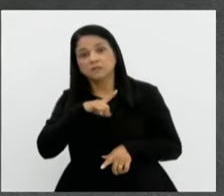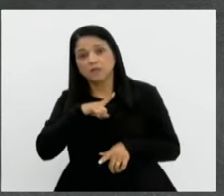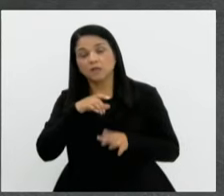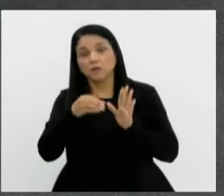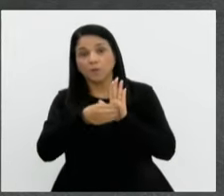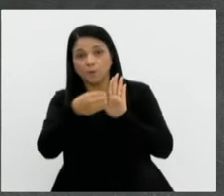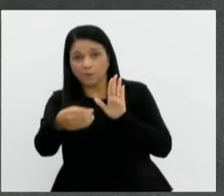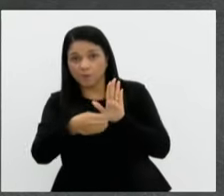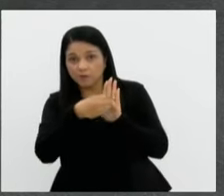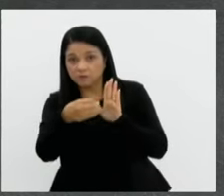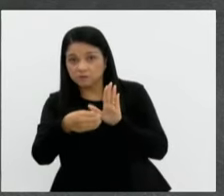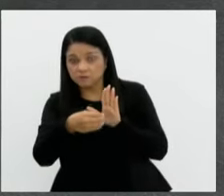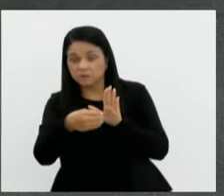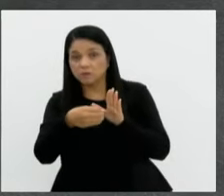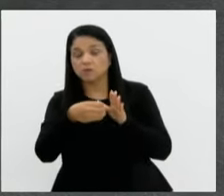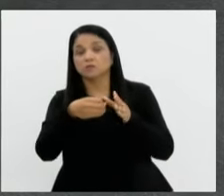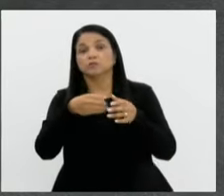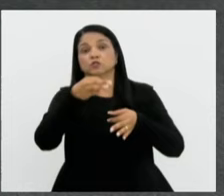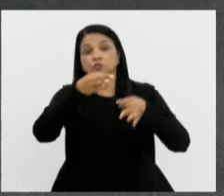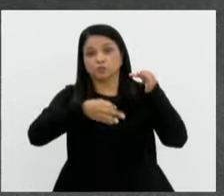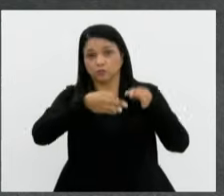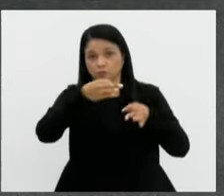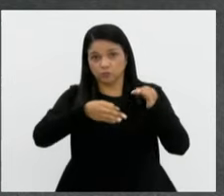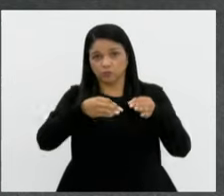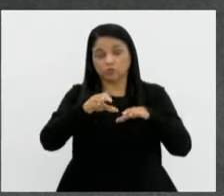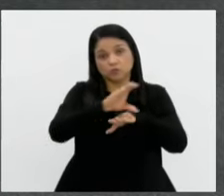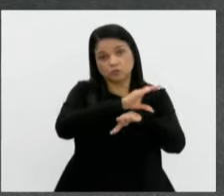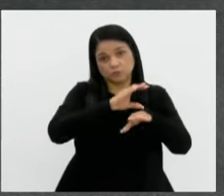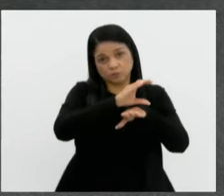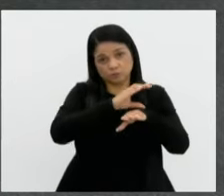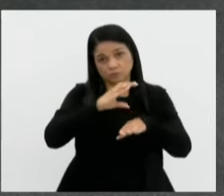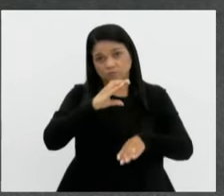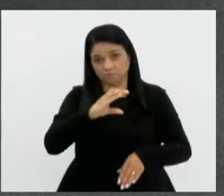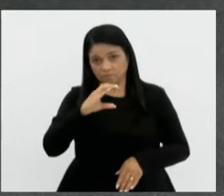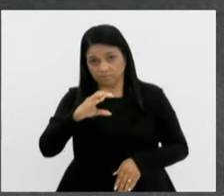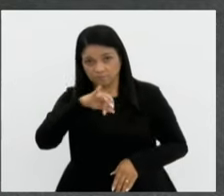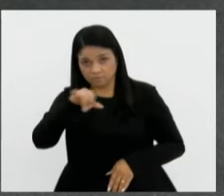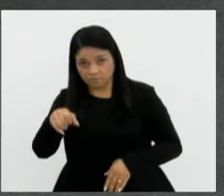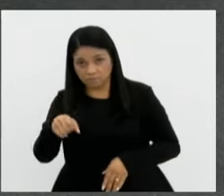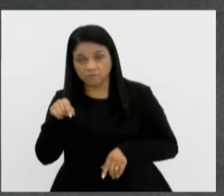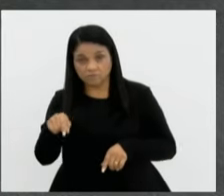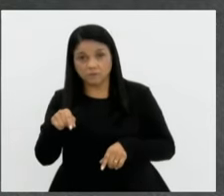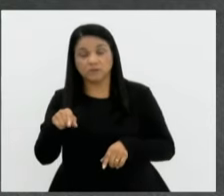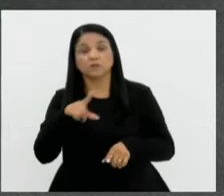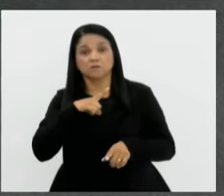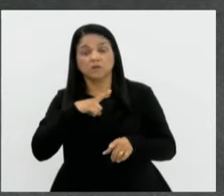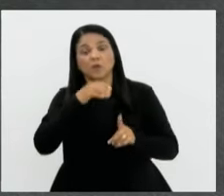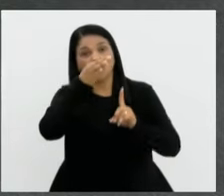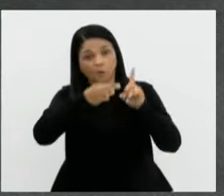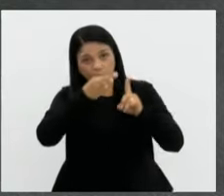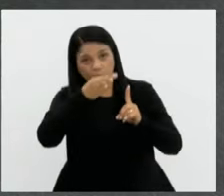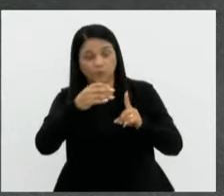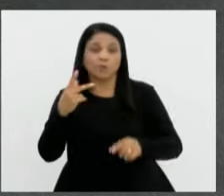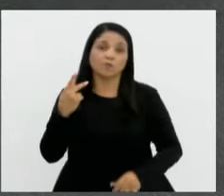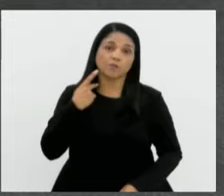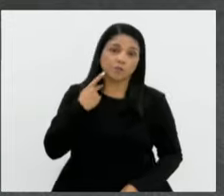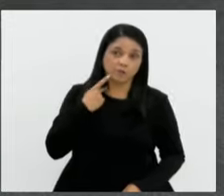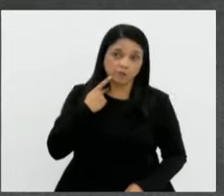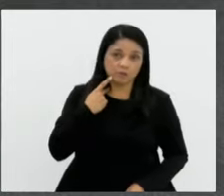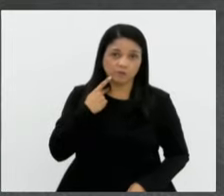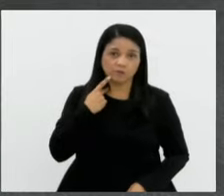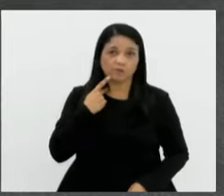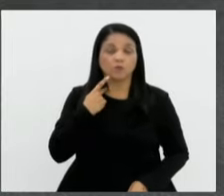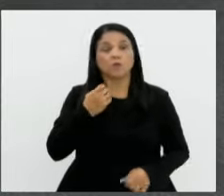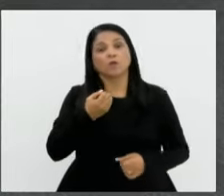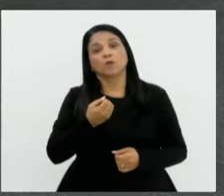parecer jurídico a partir de uma comissão de Constituição e Justiça balizado por um procurador, ou, no caso da ética, também por